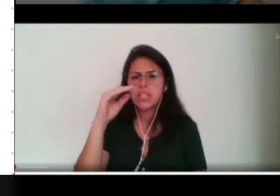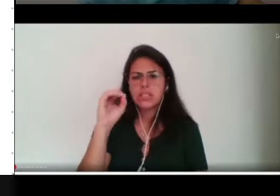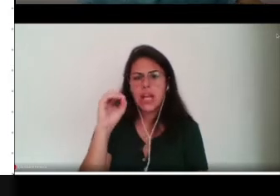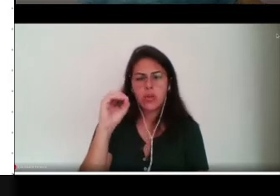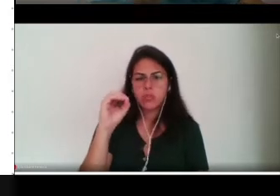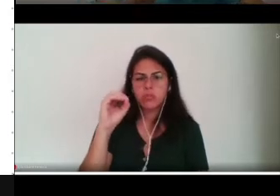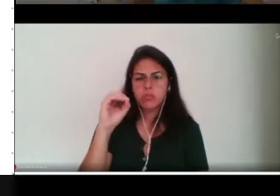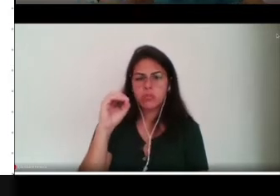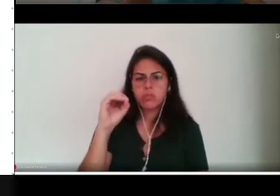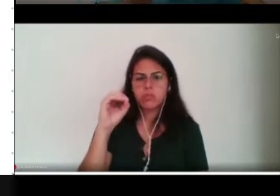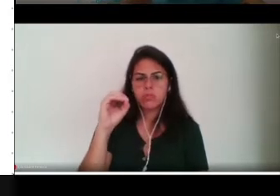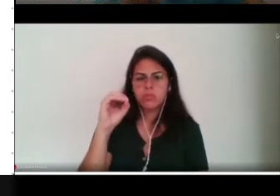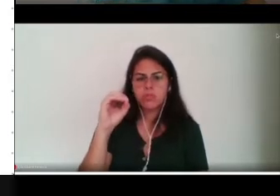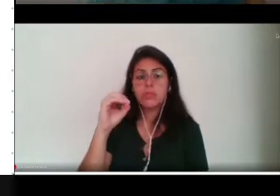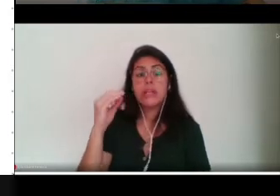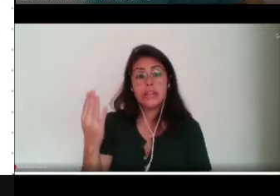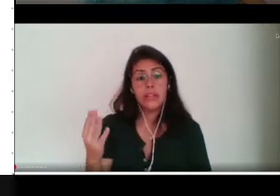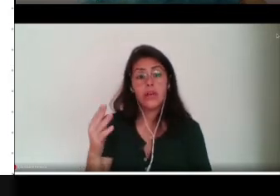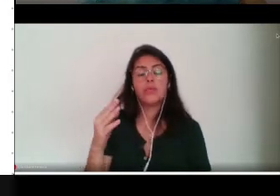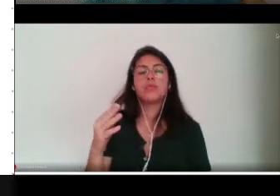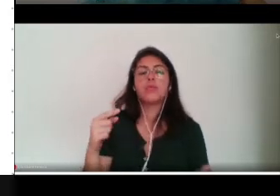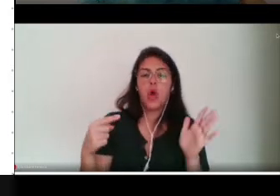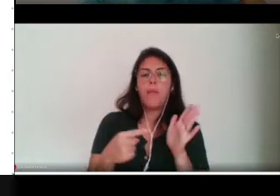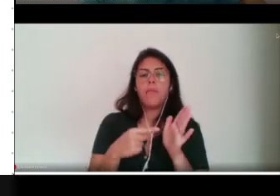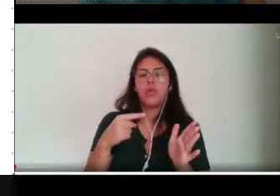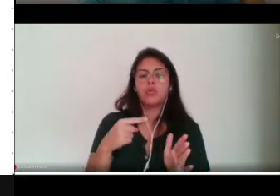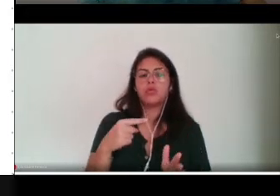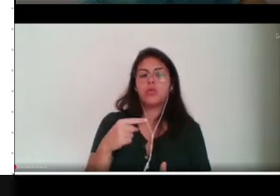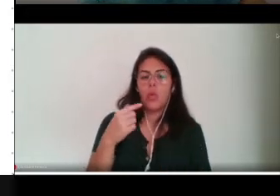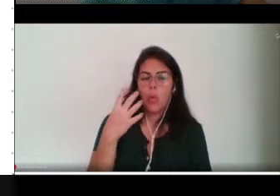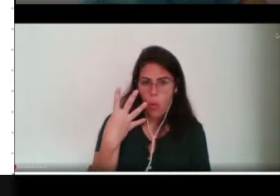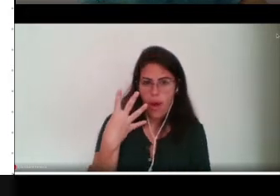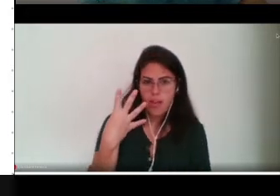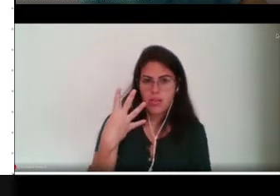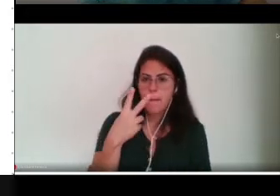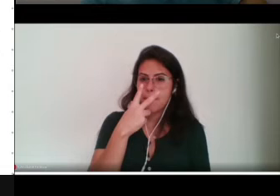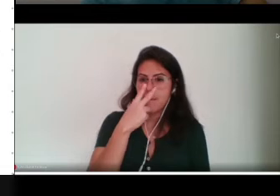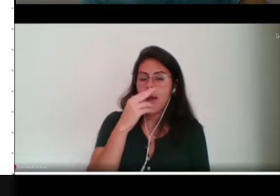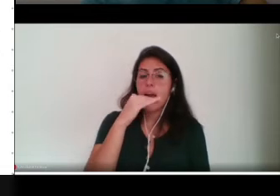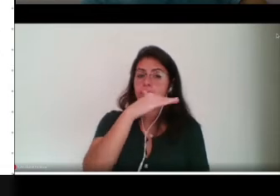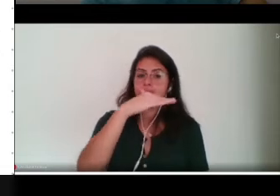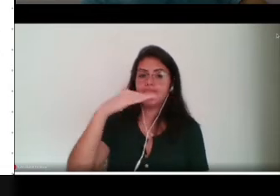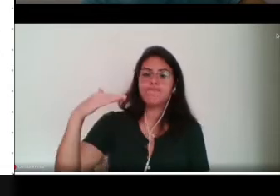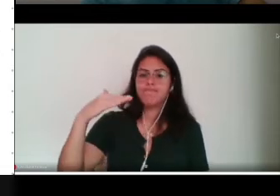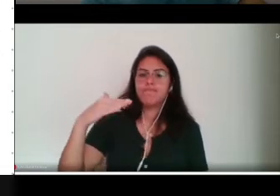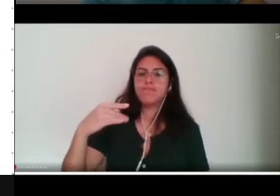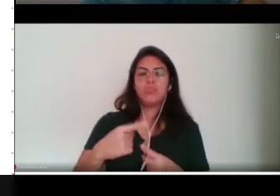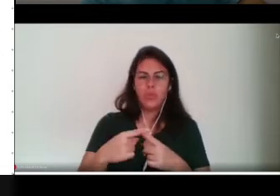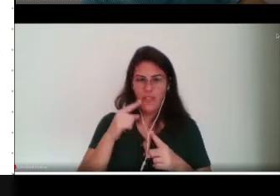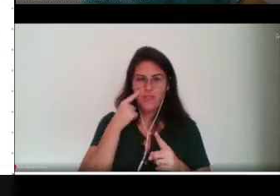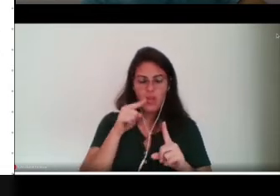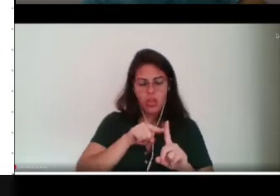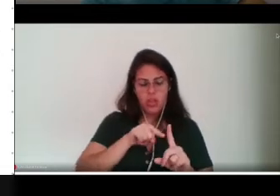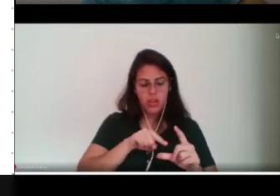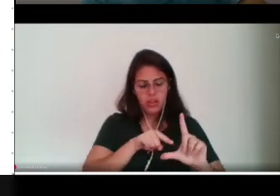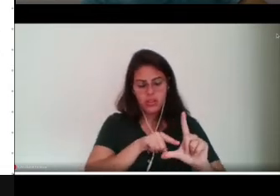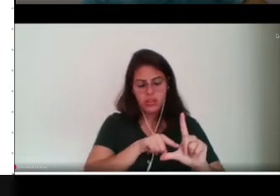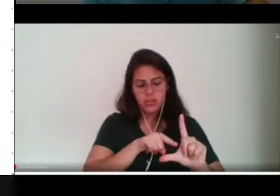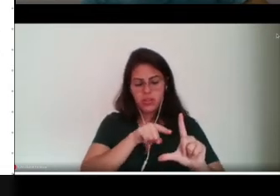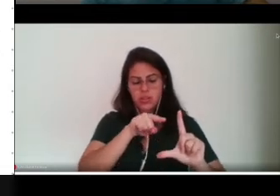0, porque a inclinação é nula. No ponto 5, eu tenho que a inclinação,